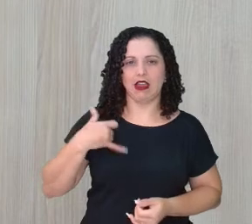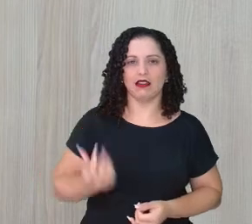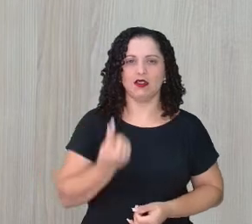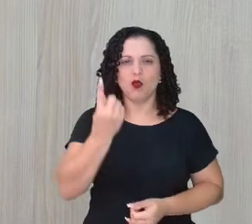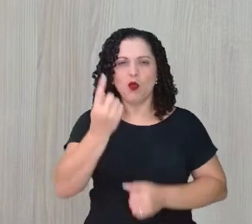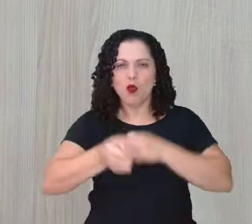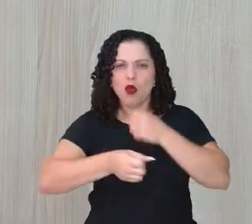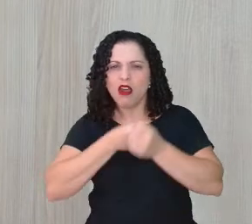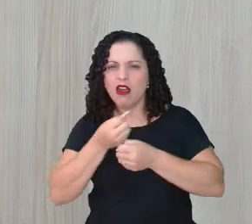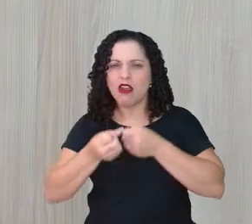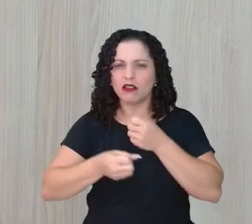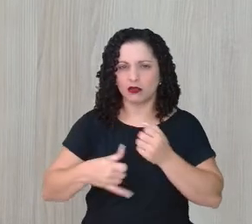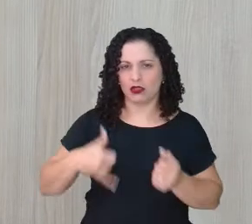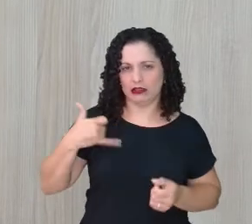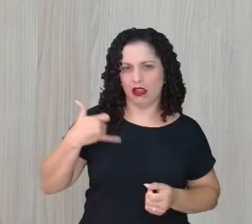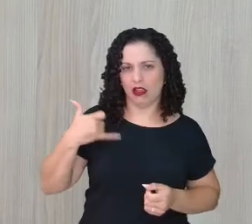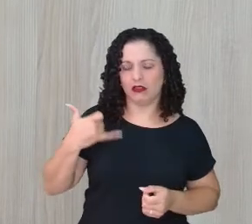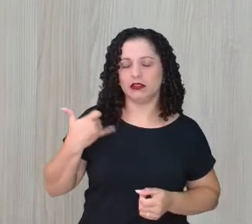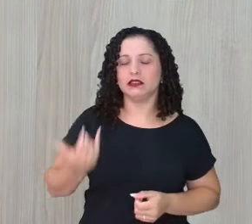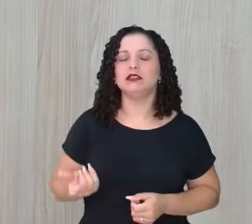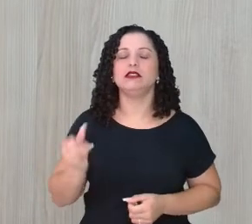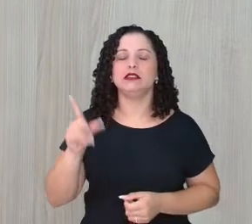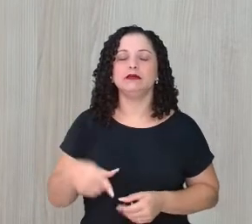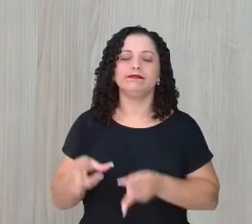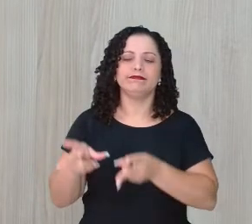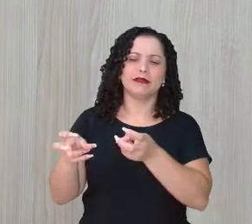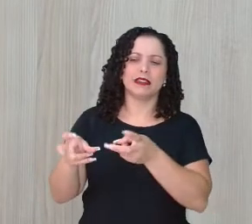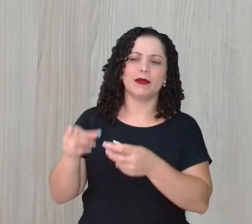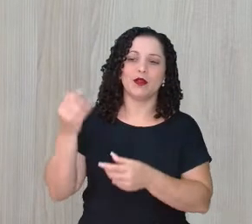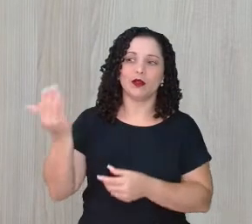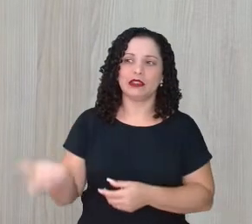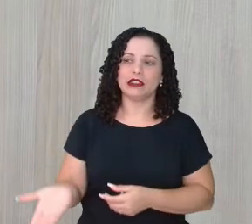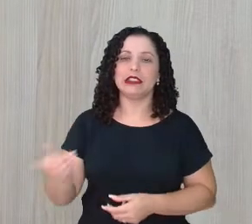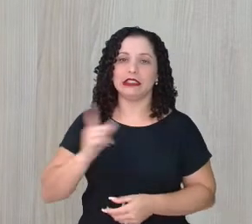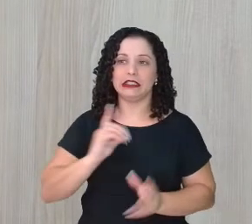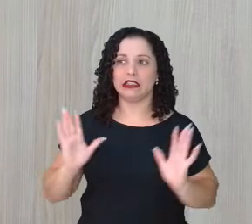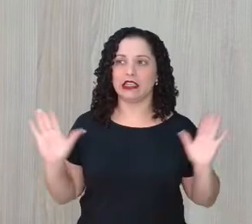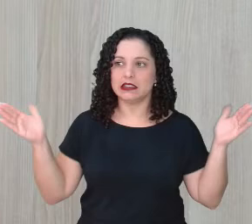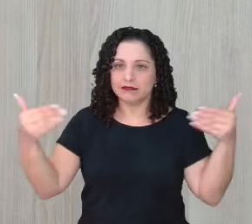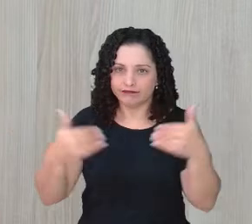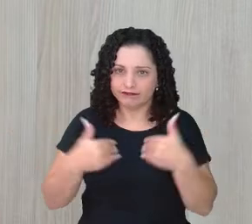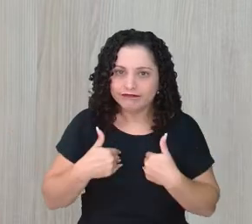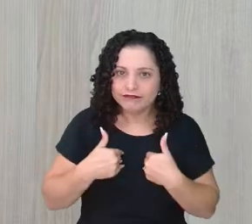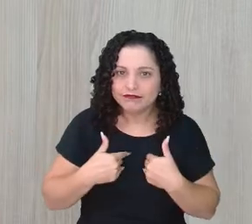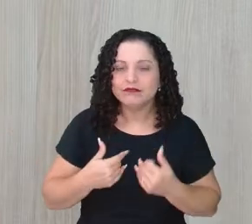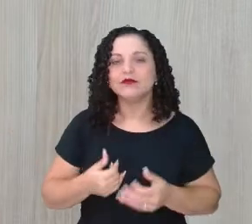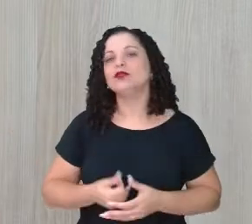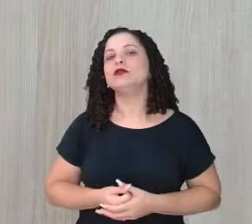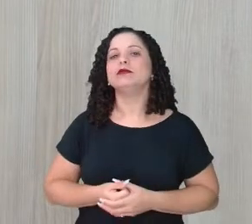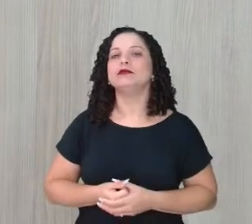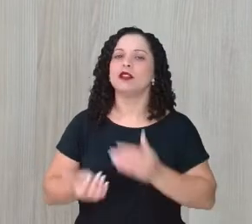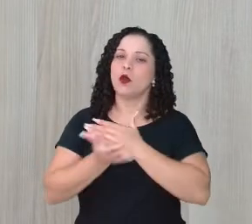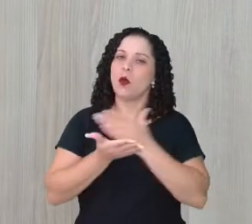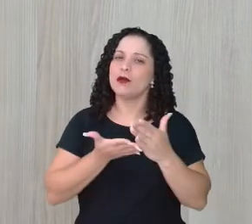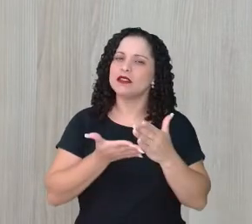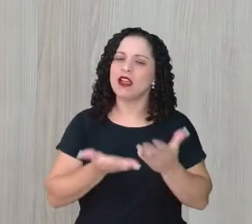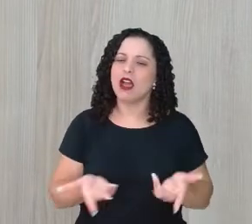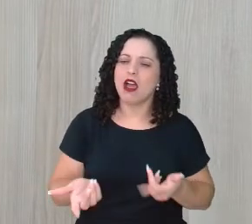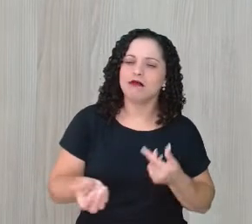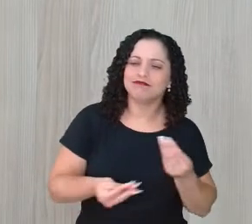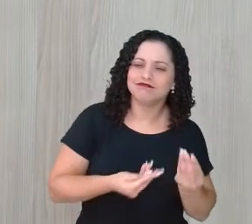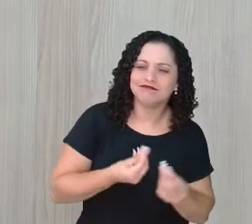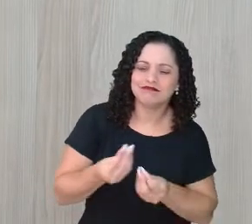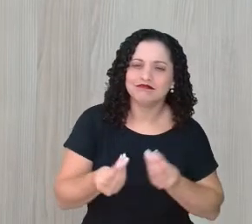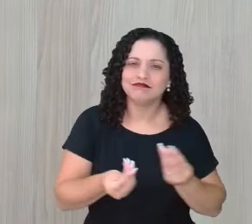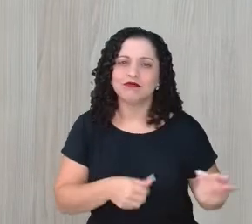ter esse probleminha, esse distúrbio, né, de espectro. E aí ela começou já a procurar o profissional